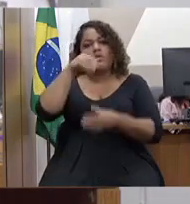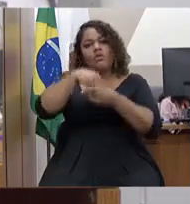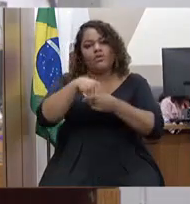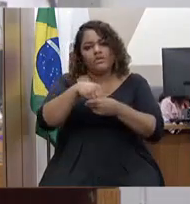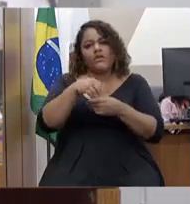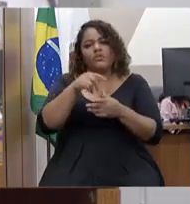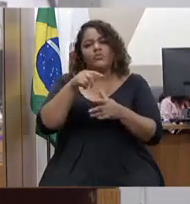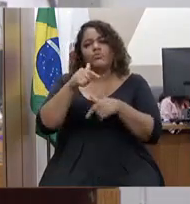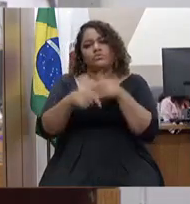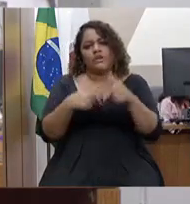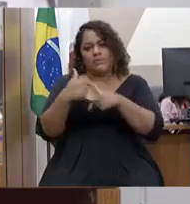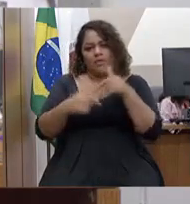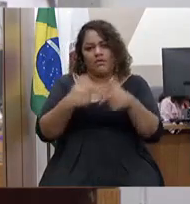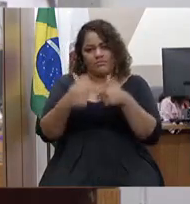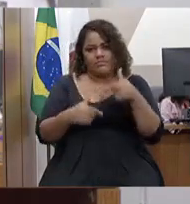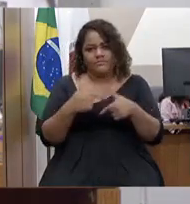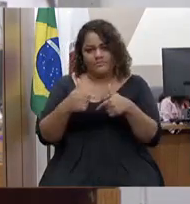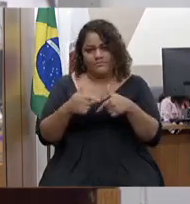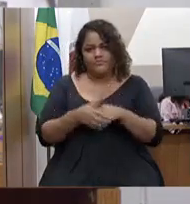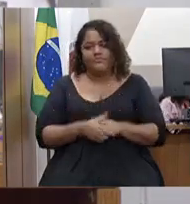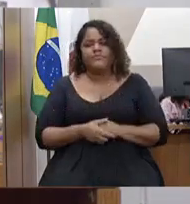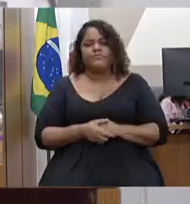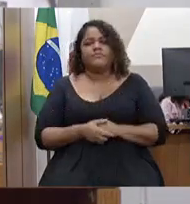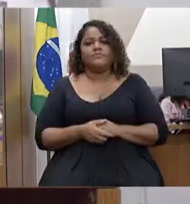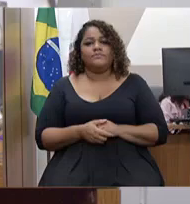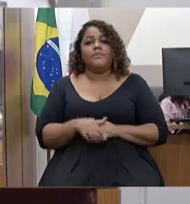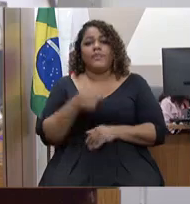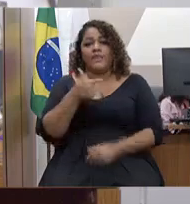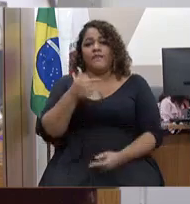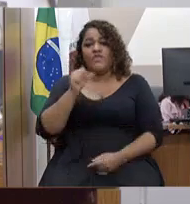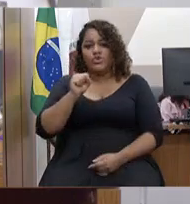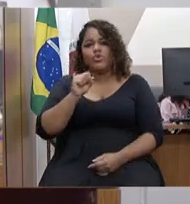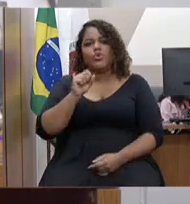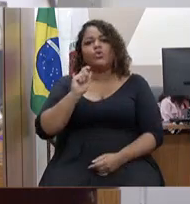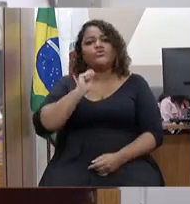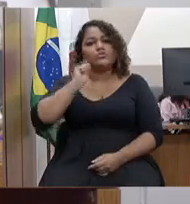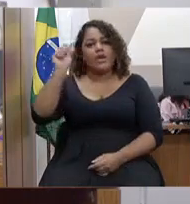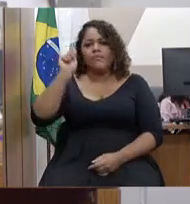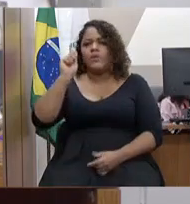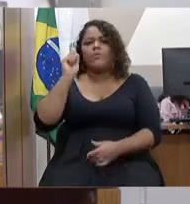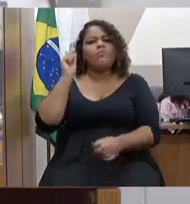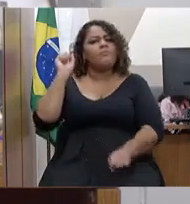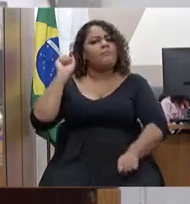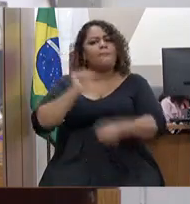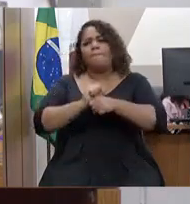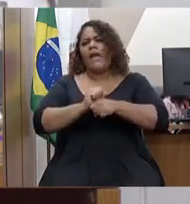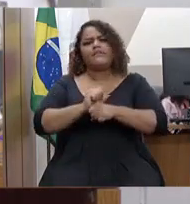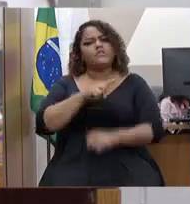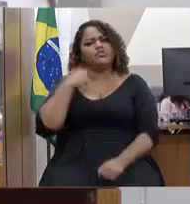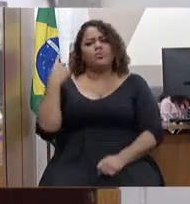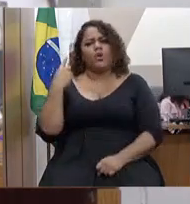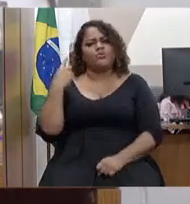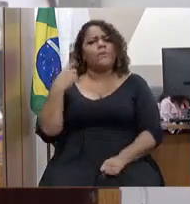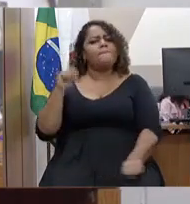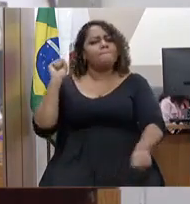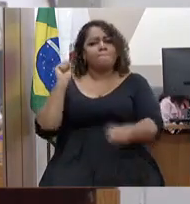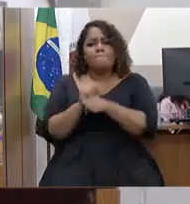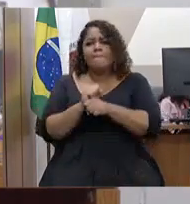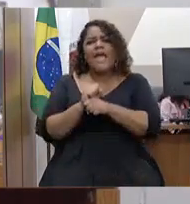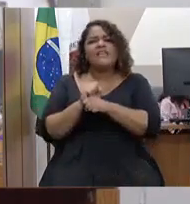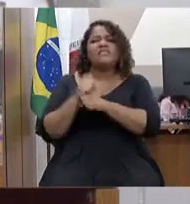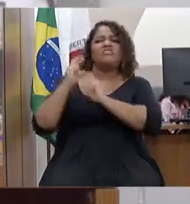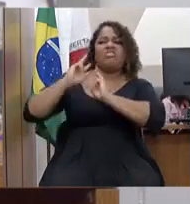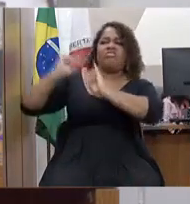o que tá naquela faixa da CSP 28 de Abril basta de mortes e acidentes no trabalho basta de exploração